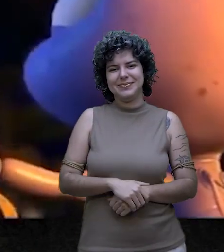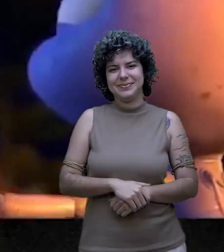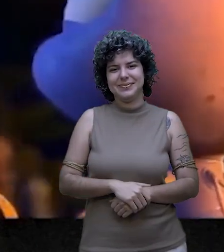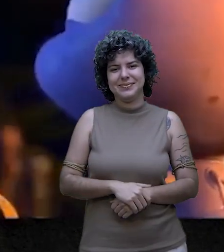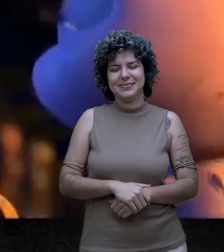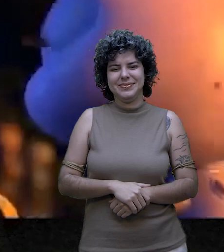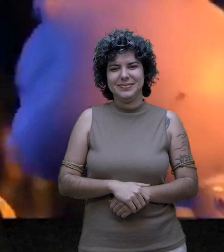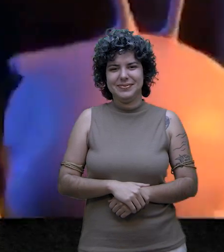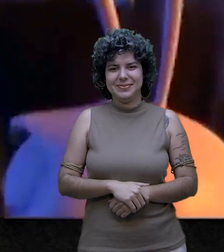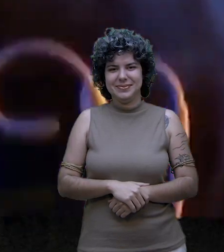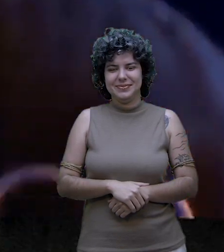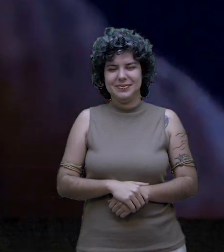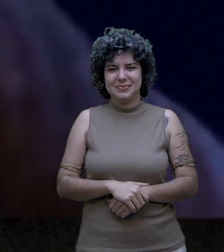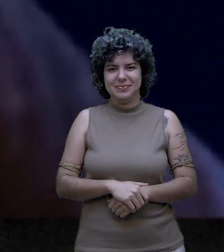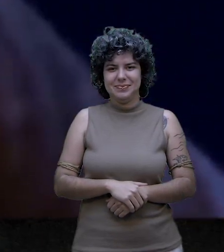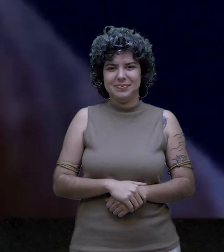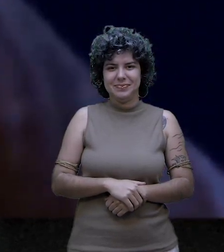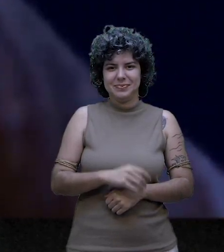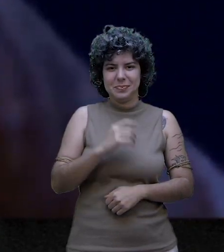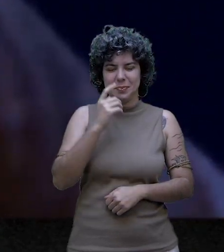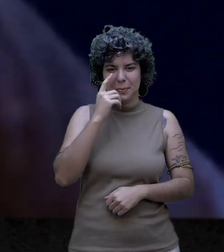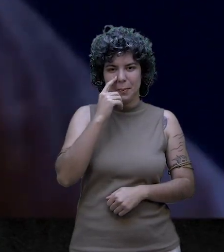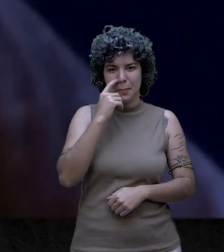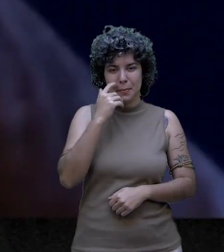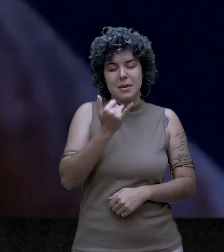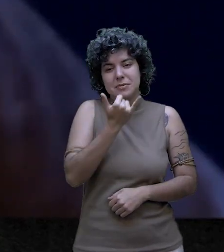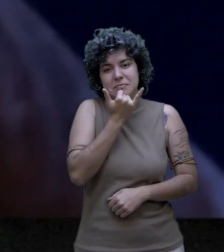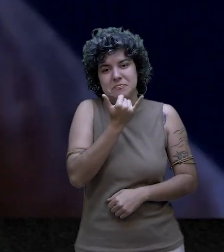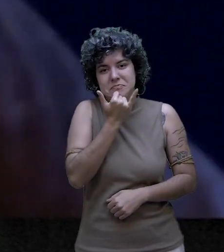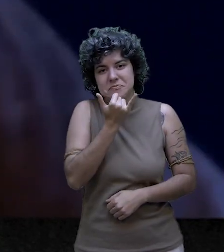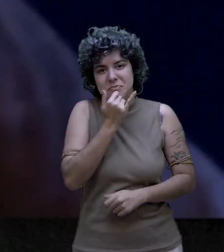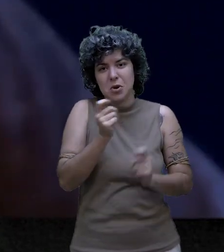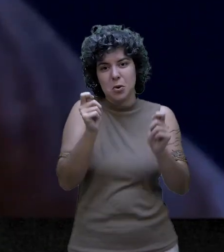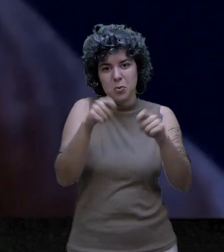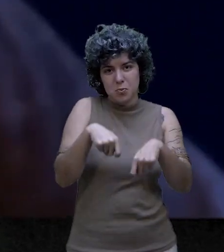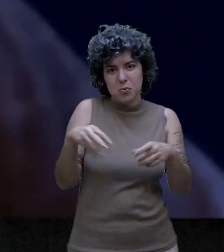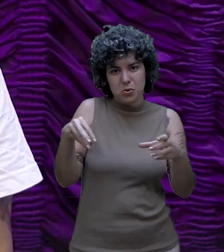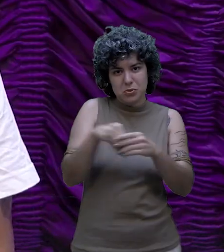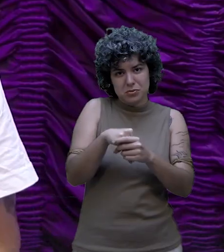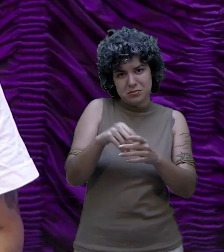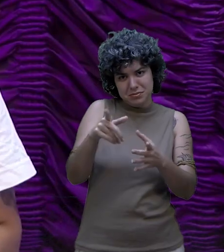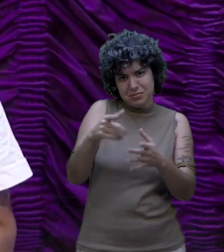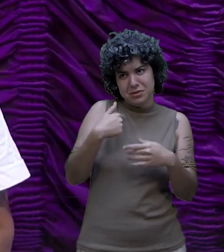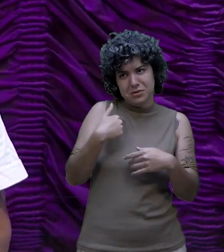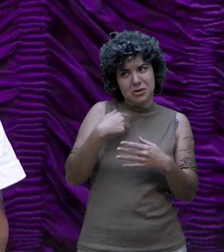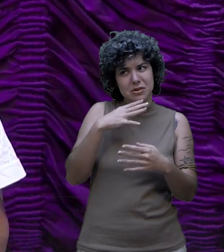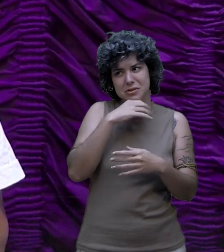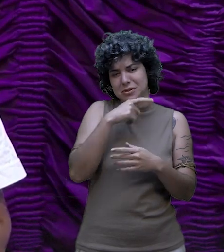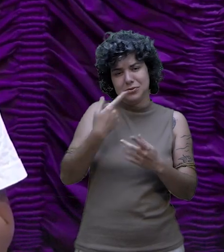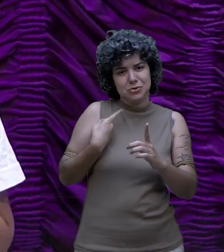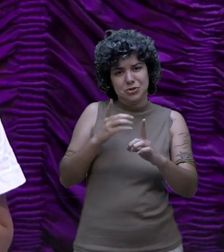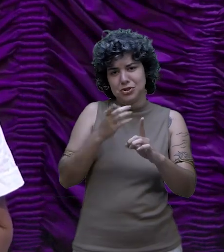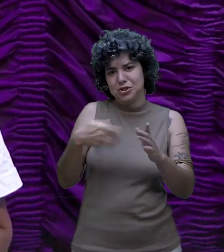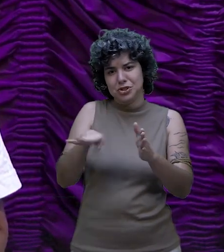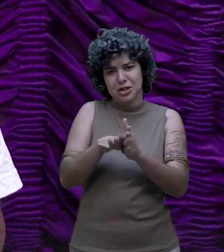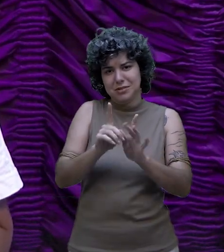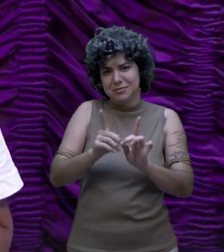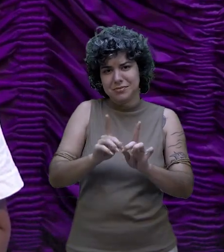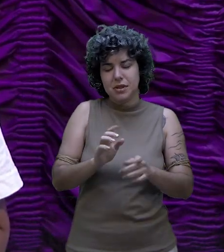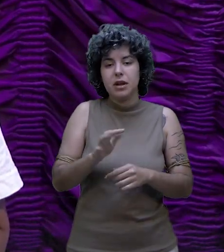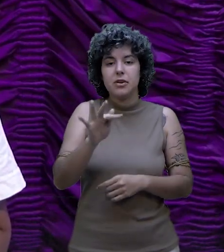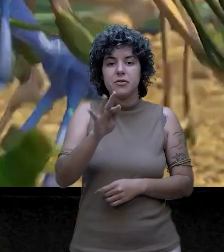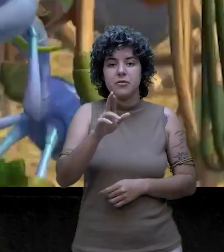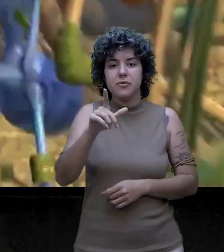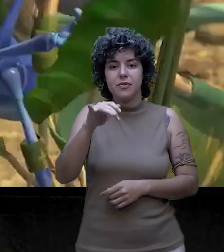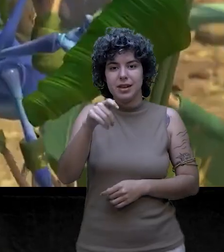Ah, desculpe, dá pra cortar? É que eu acho que eu não tô chegando lá. Em Vida de Inseto, o Flick é uma